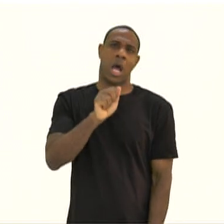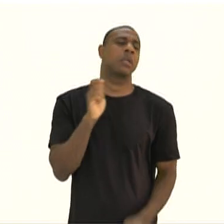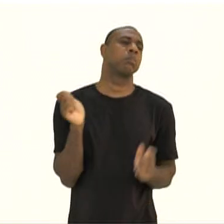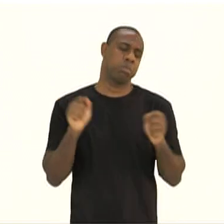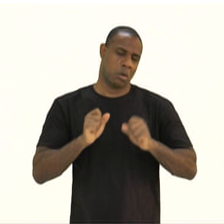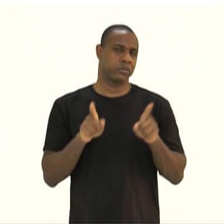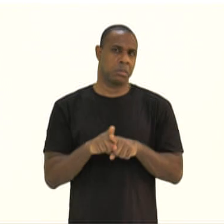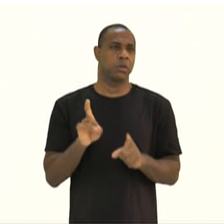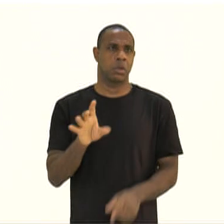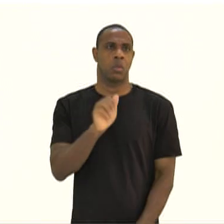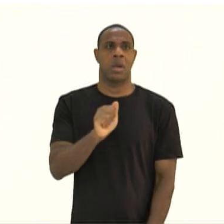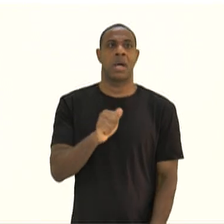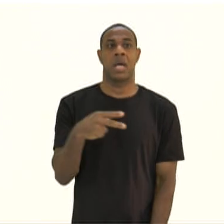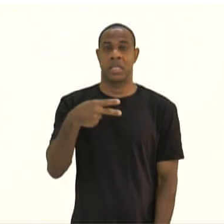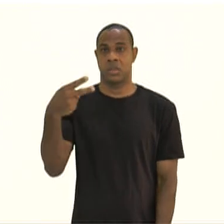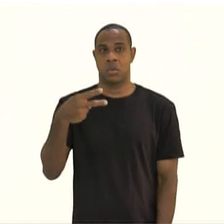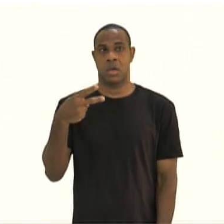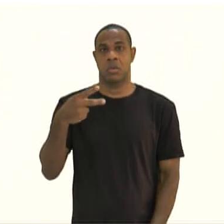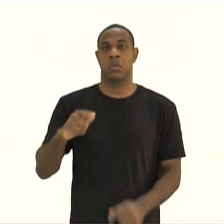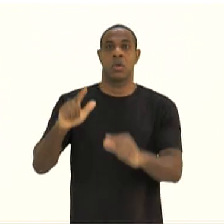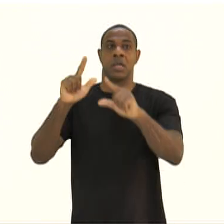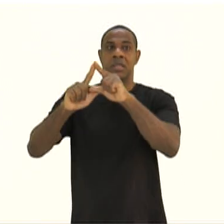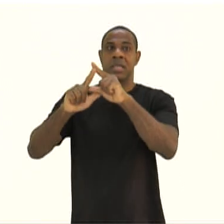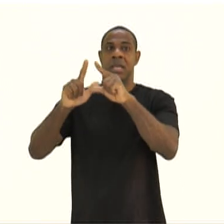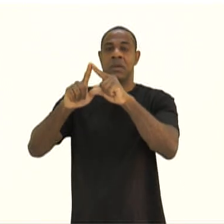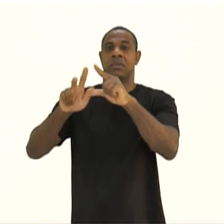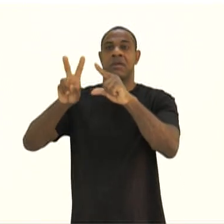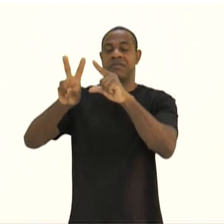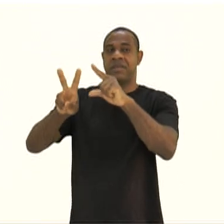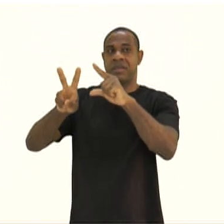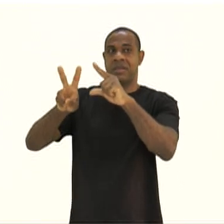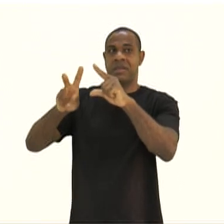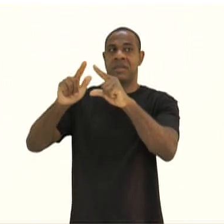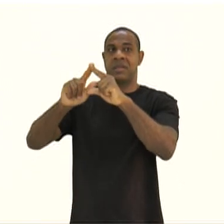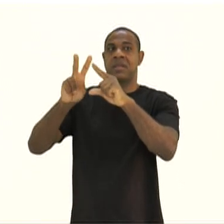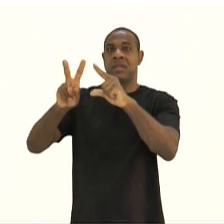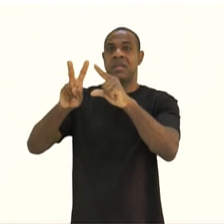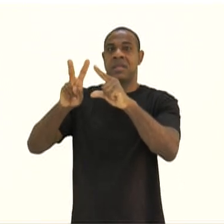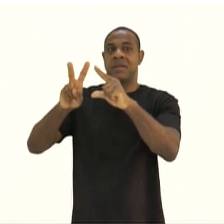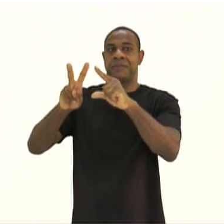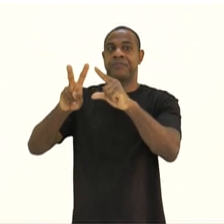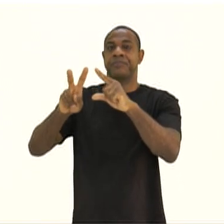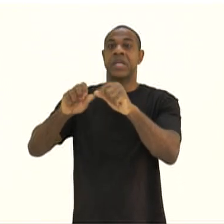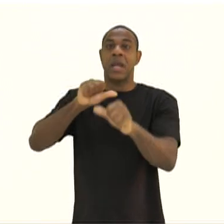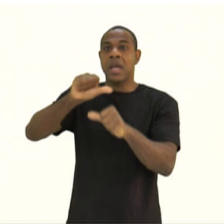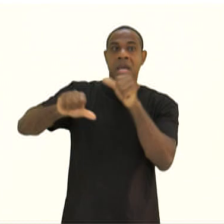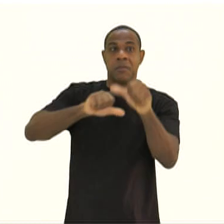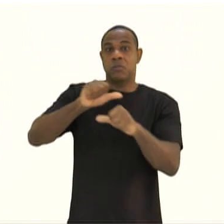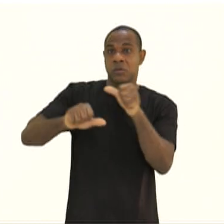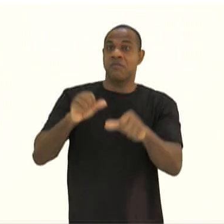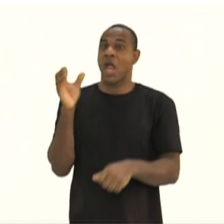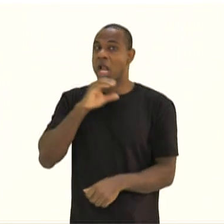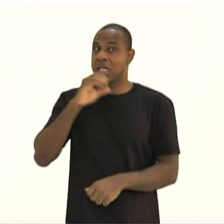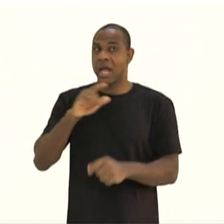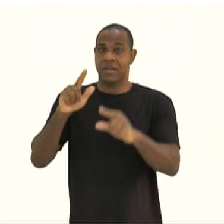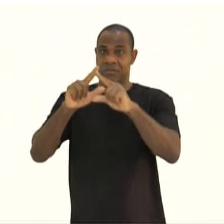aceleração igual delta V, lembrando que o delta é a variação de velocidade,